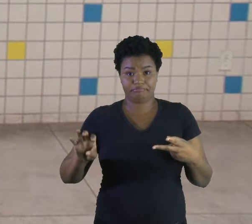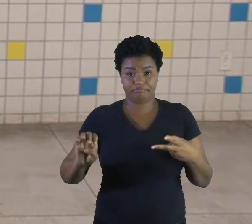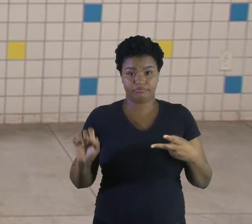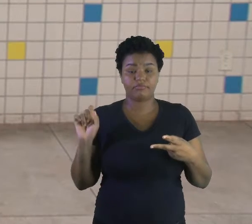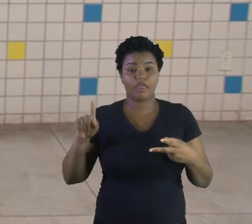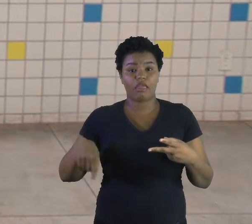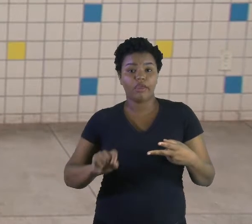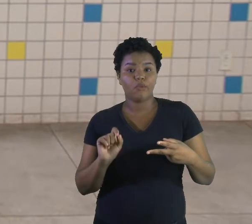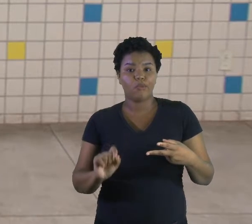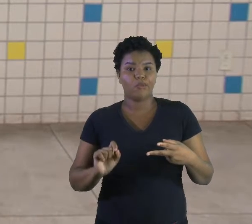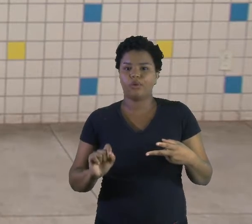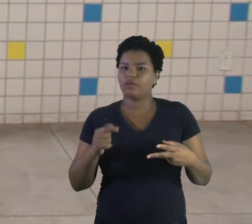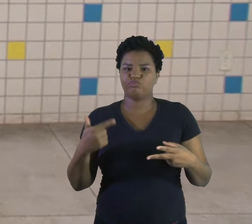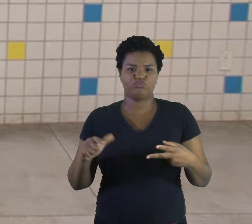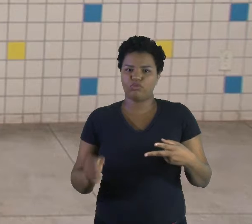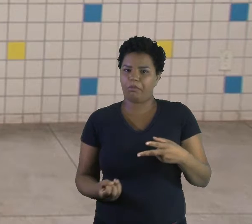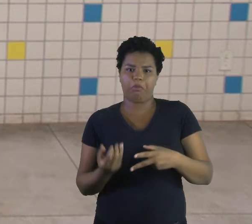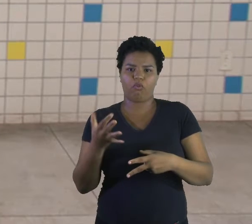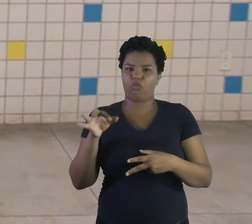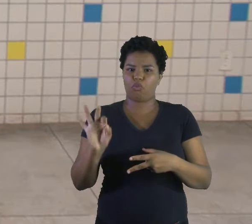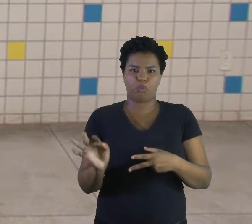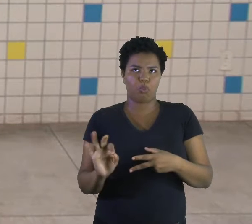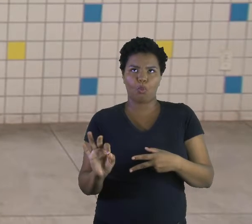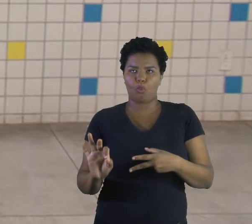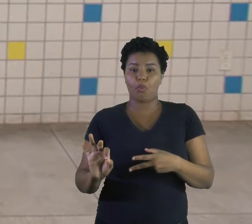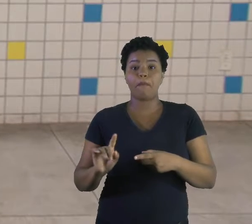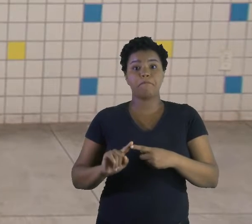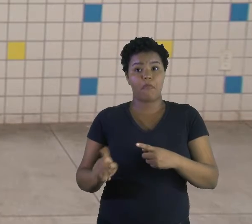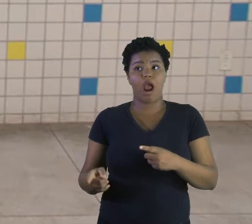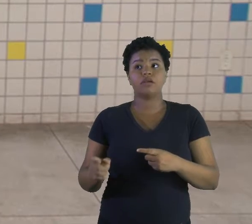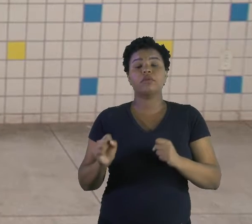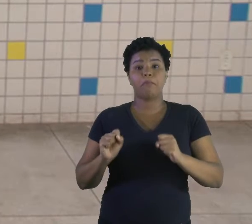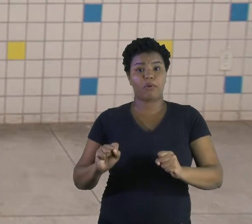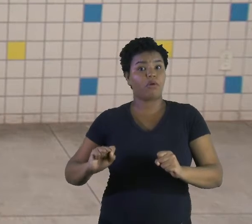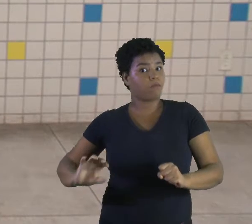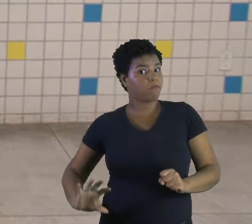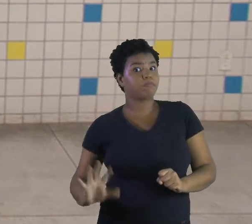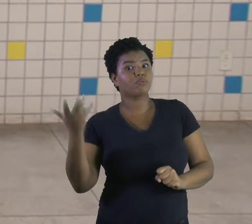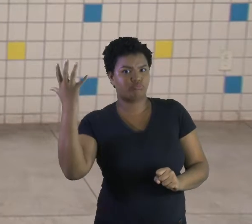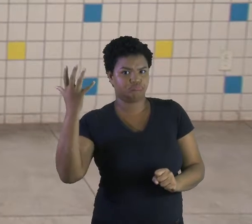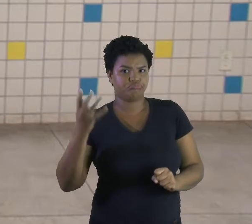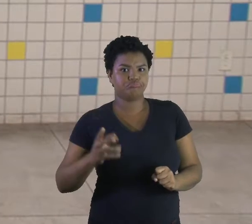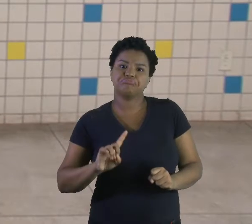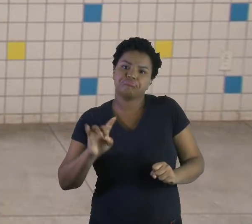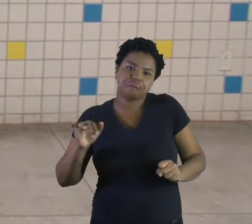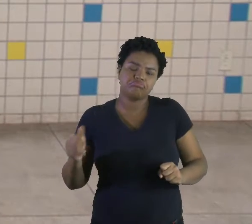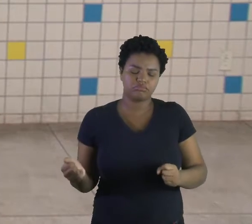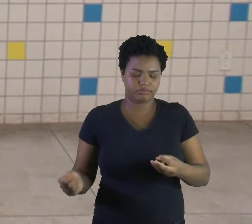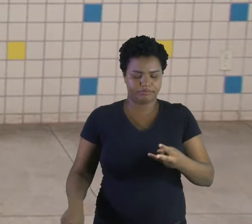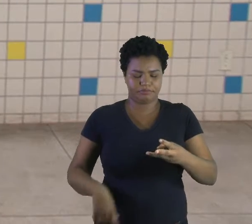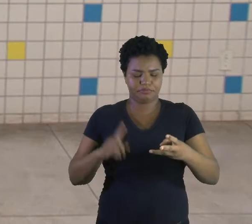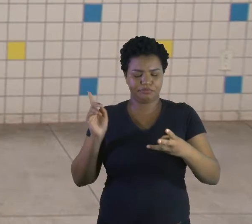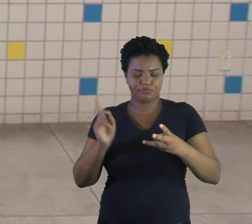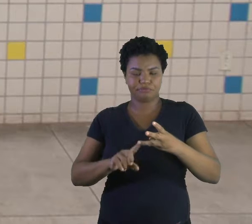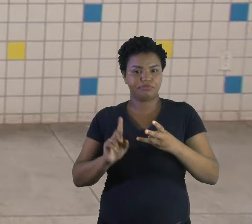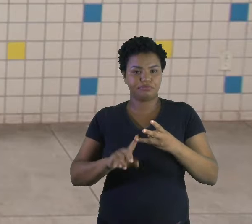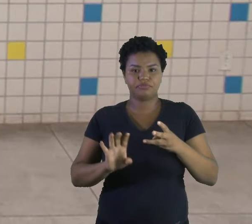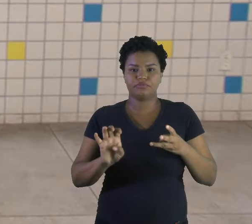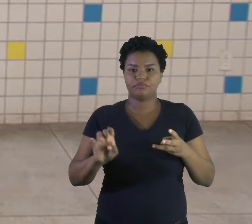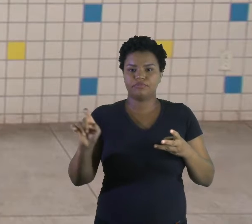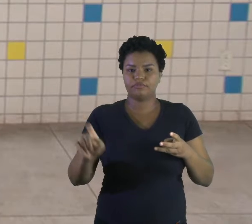não produzem atividade por um tempo, mas a qualquer momento eles podem voltar a produzir. E os vulcões